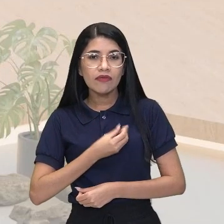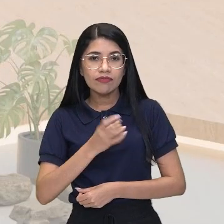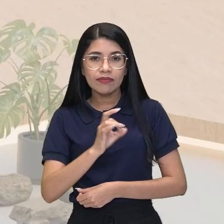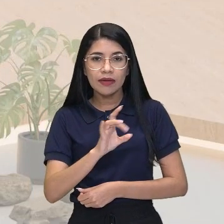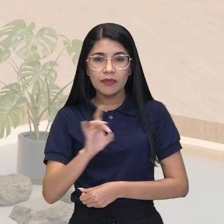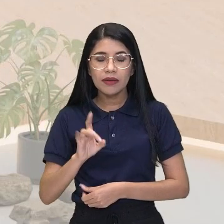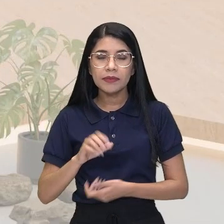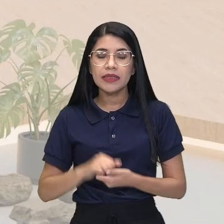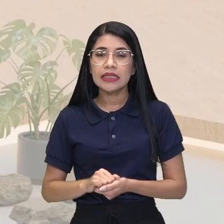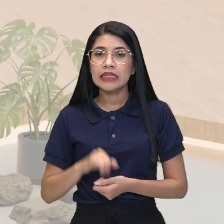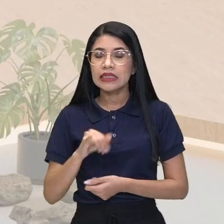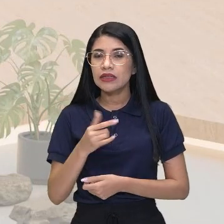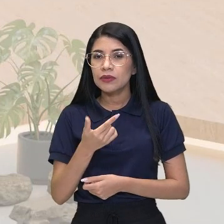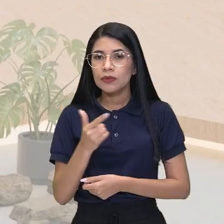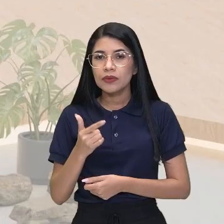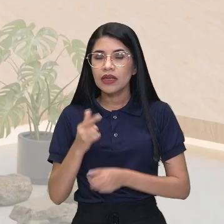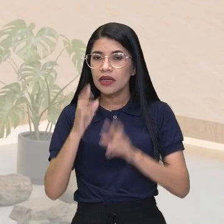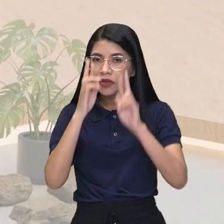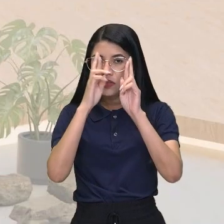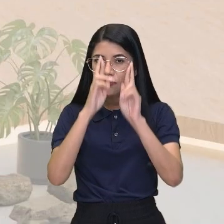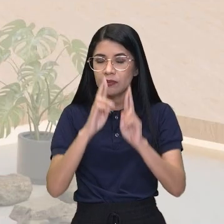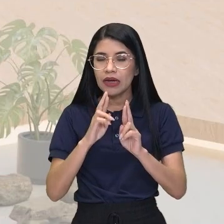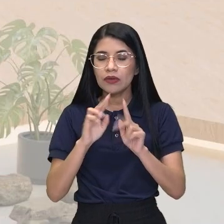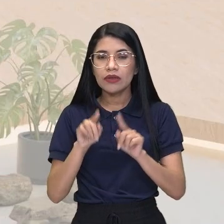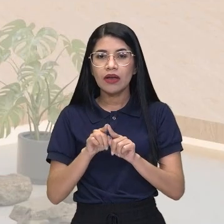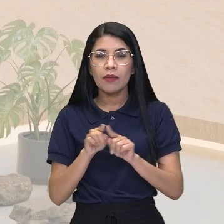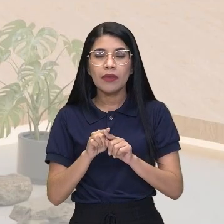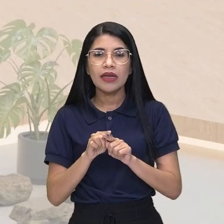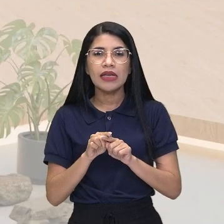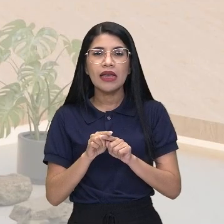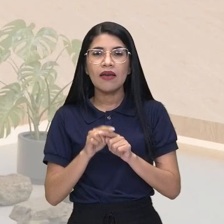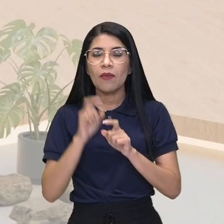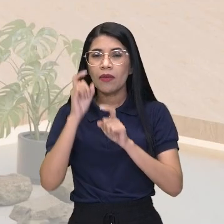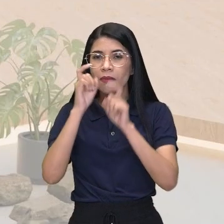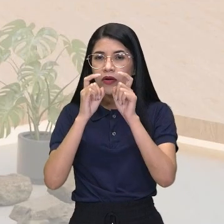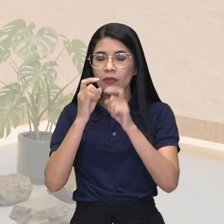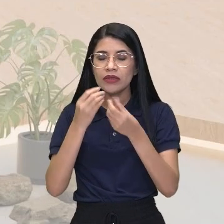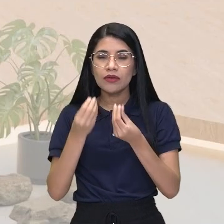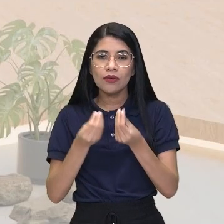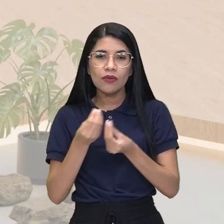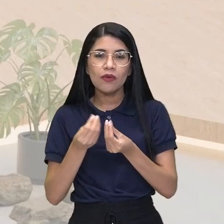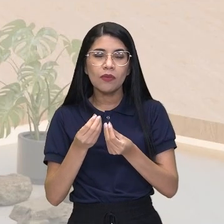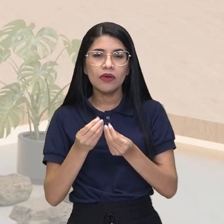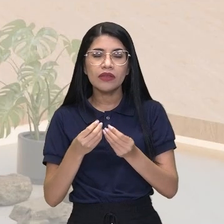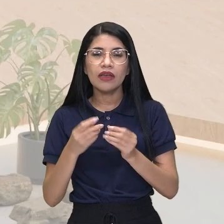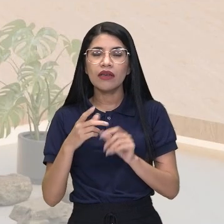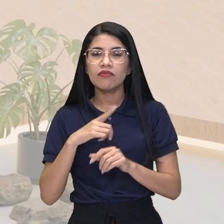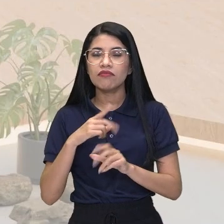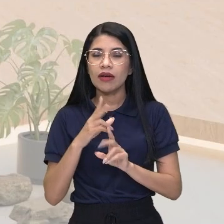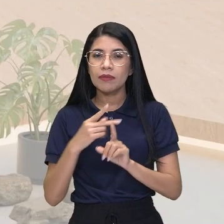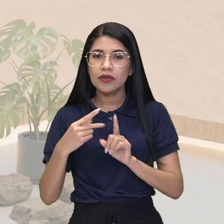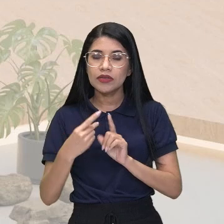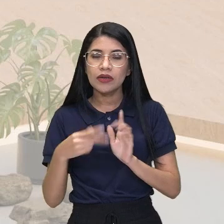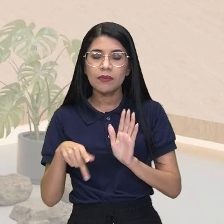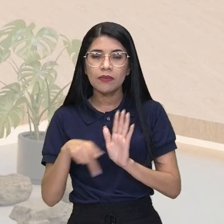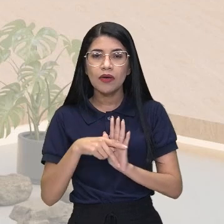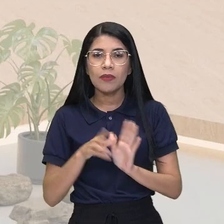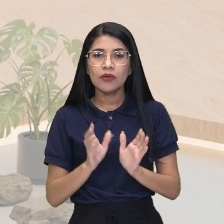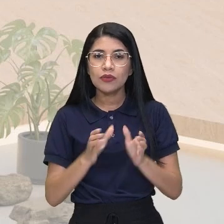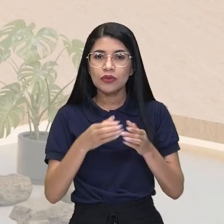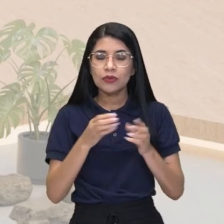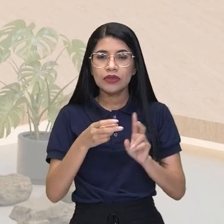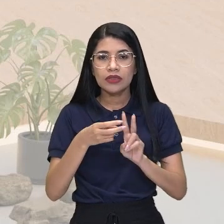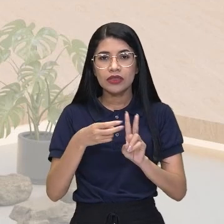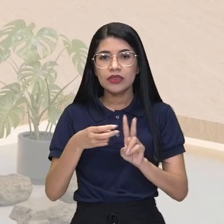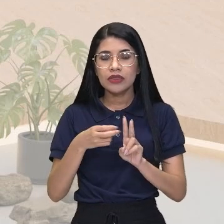se a gente não respeitar e não olhar, né, essa cosmologia dos povos, né, que vivem ali. E até vem